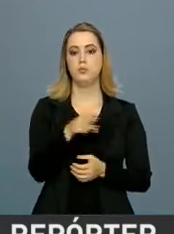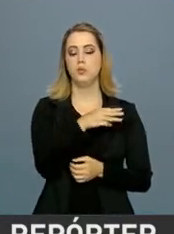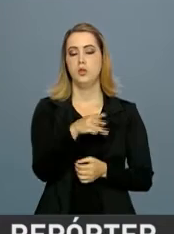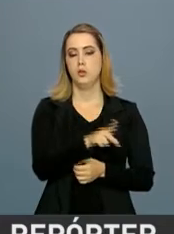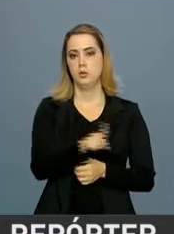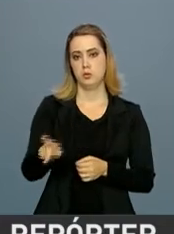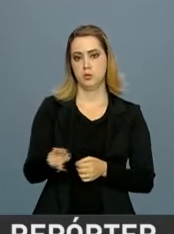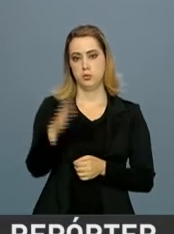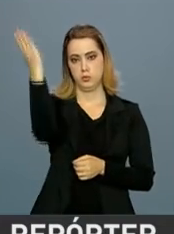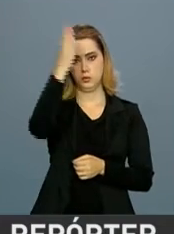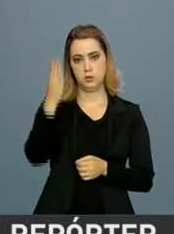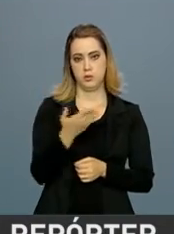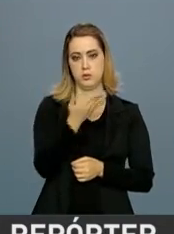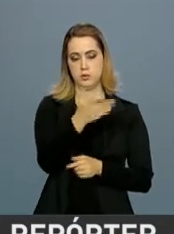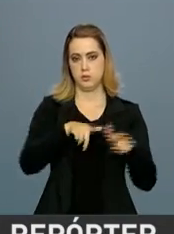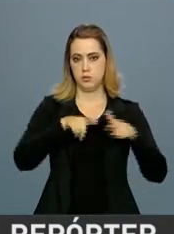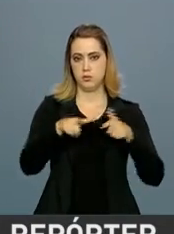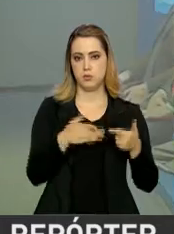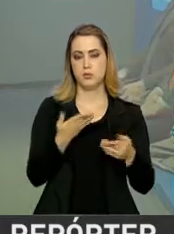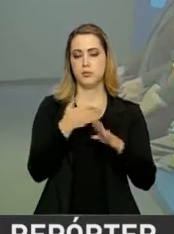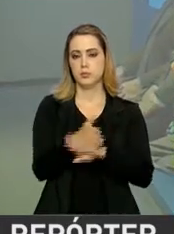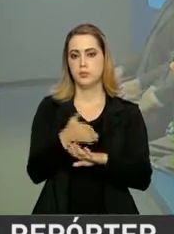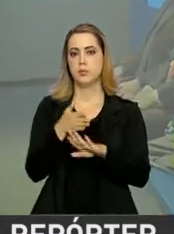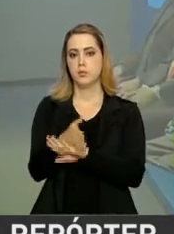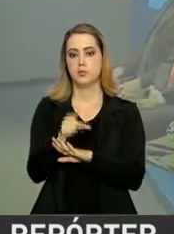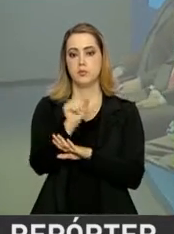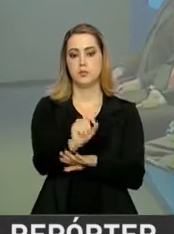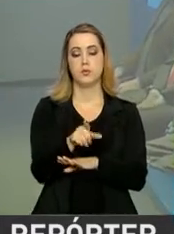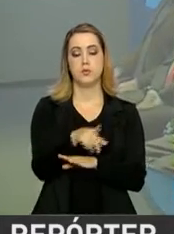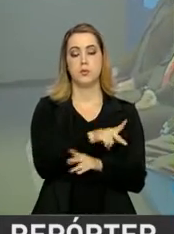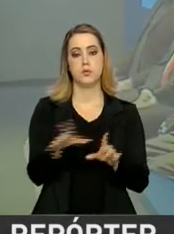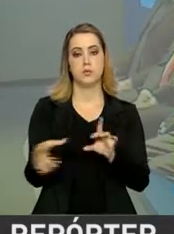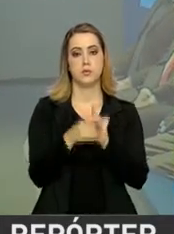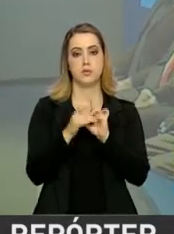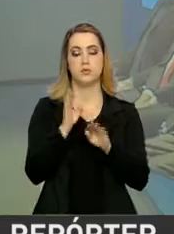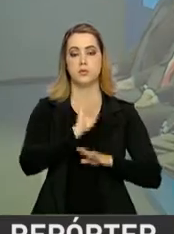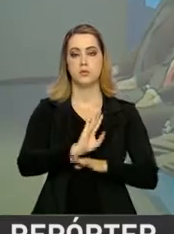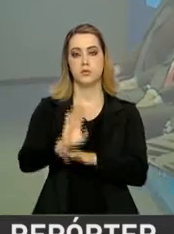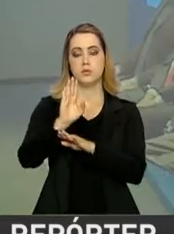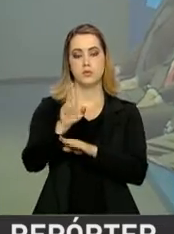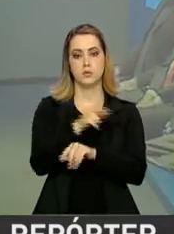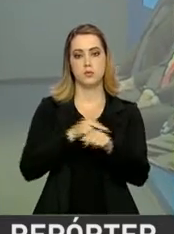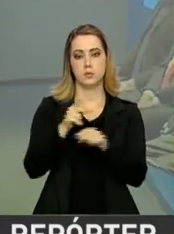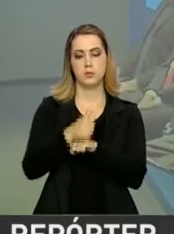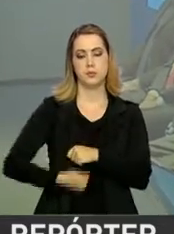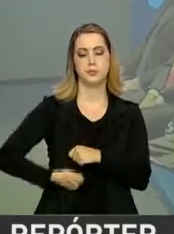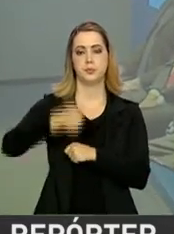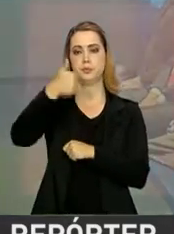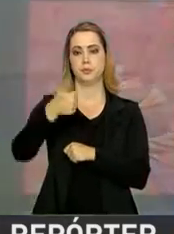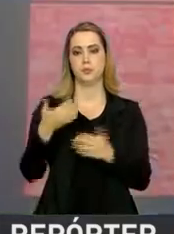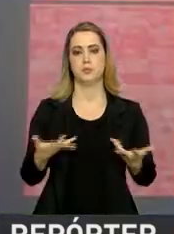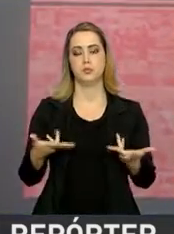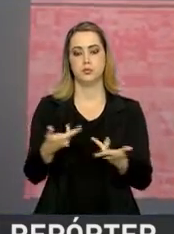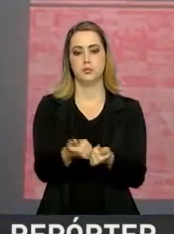em exercício, Rodrigo Maia, participou da cerimônia e disse que a parceria vai ajudar o país na tarefa de melhorar a eficiência do